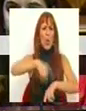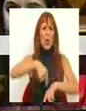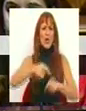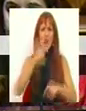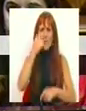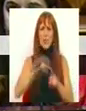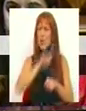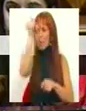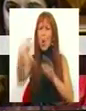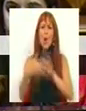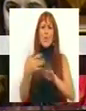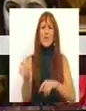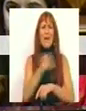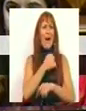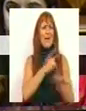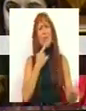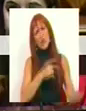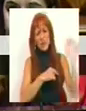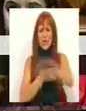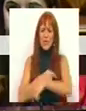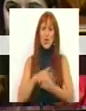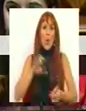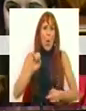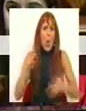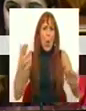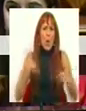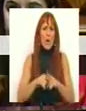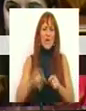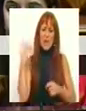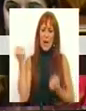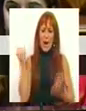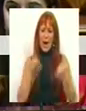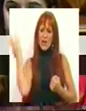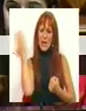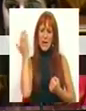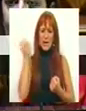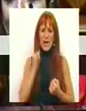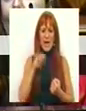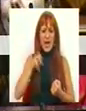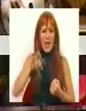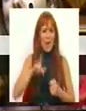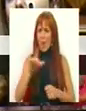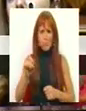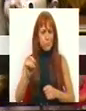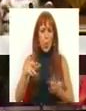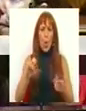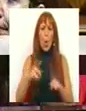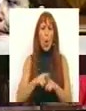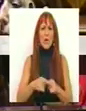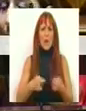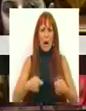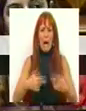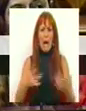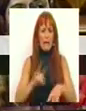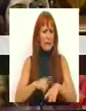as pessoas que vão às urgências vão para casa e depois regressam, ou então as ambulâncias no INEM que não saem, o derrapar